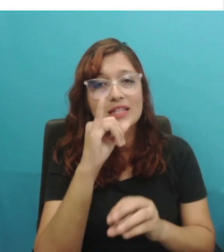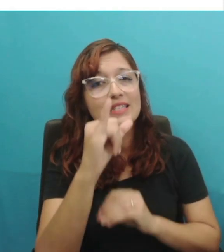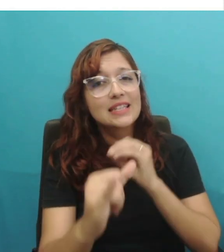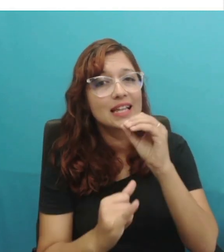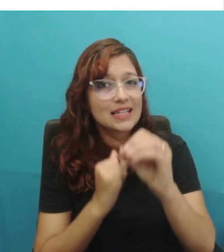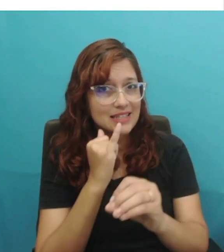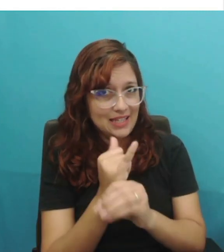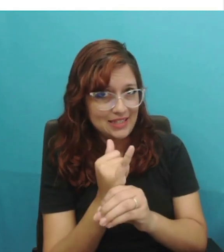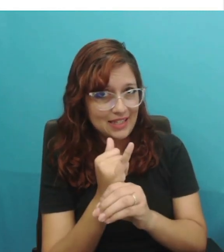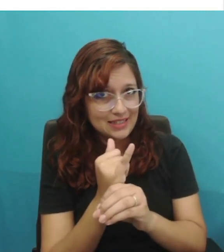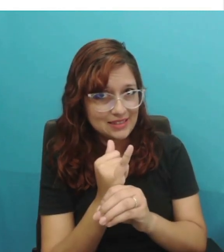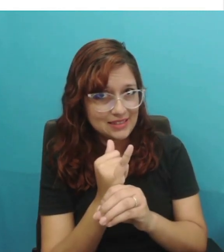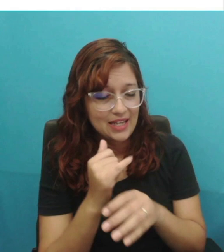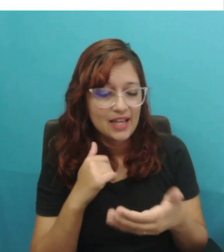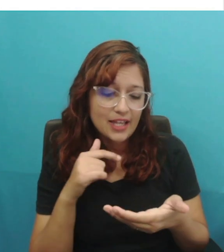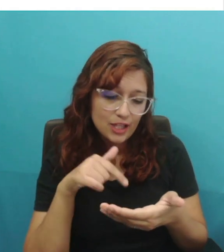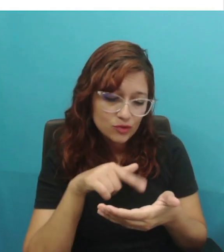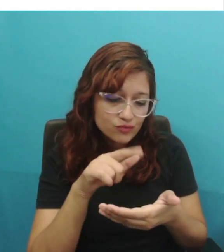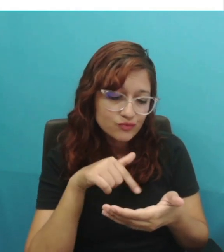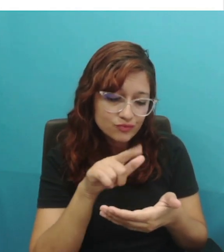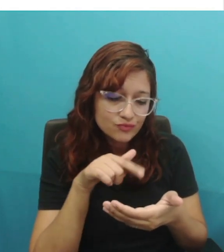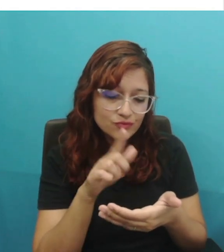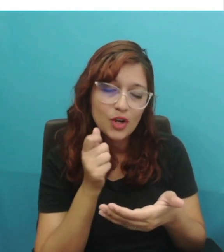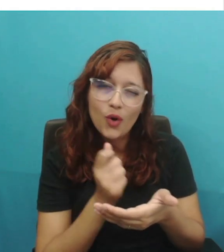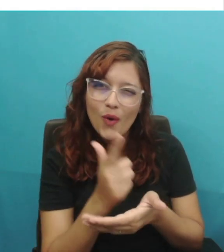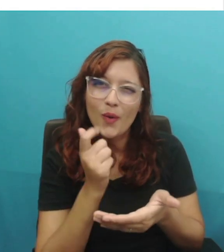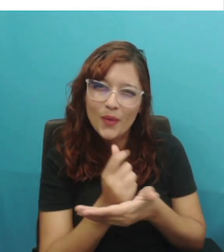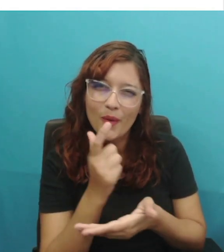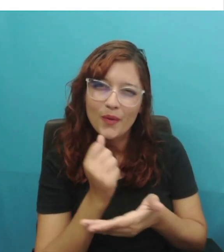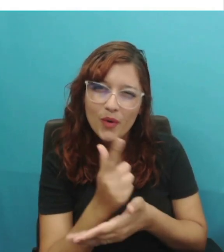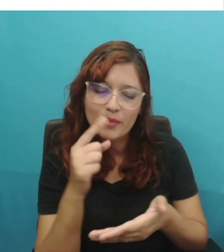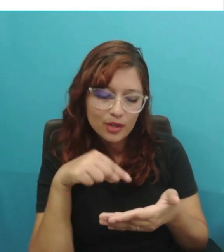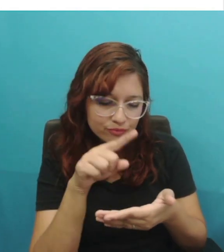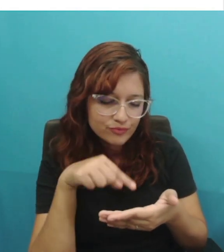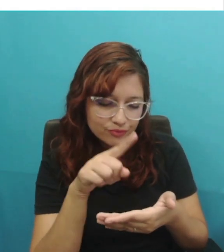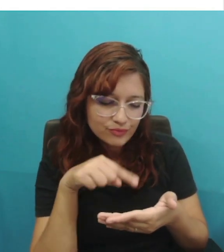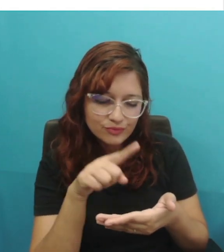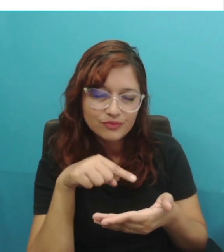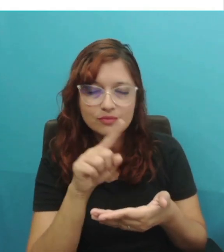você pode fazer a compra pela internet, usando o celular.